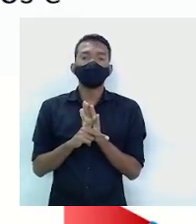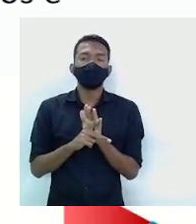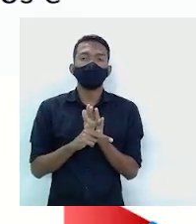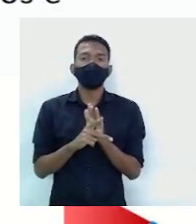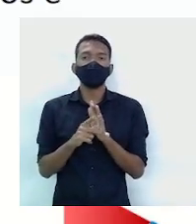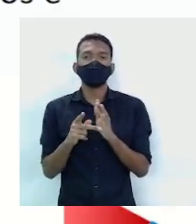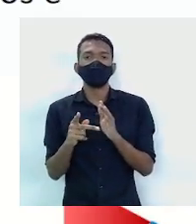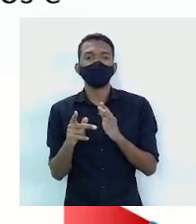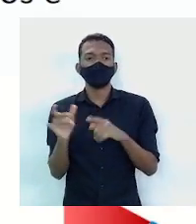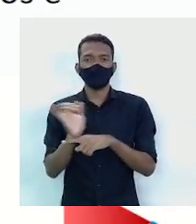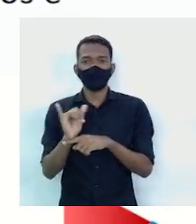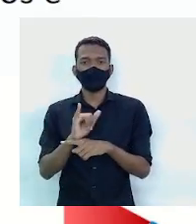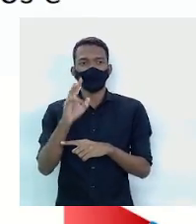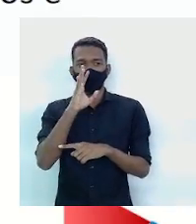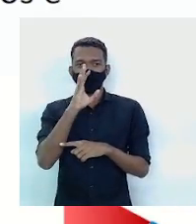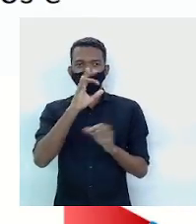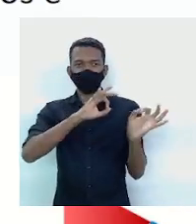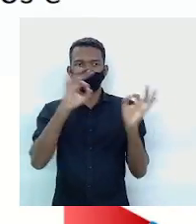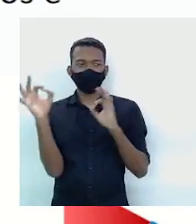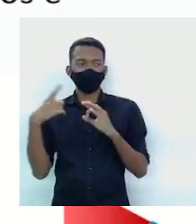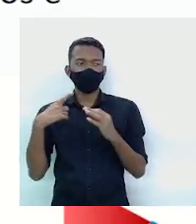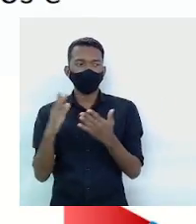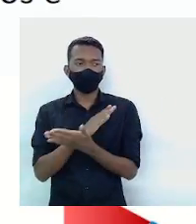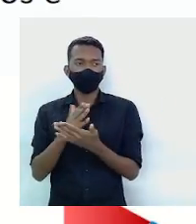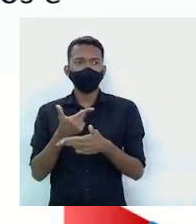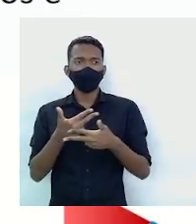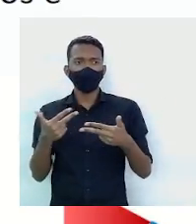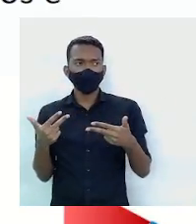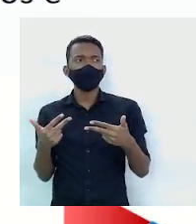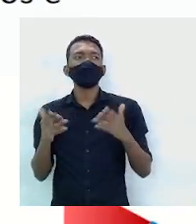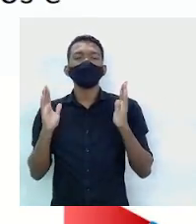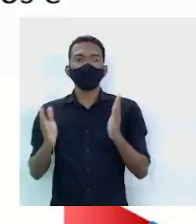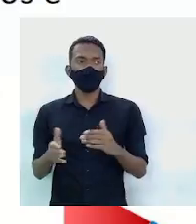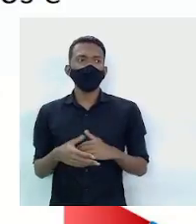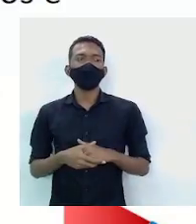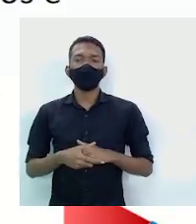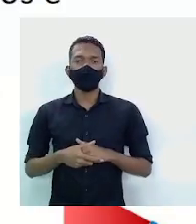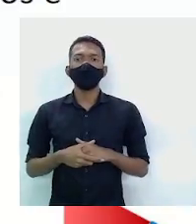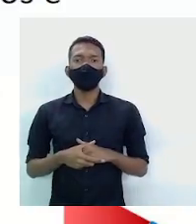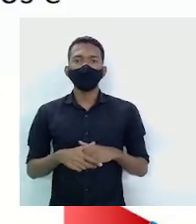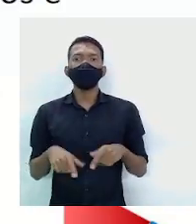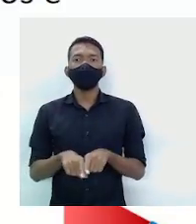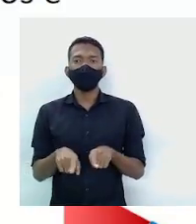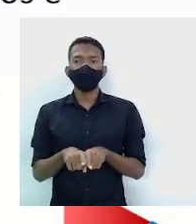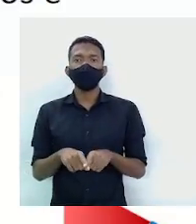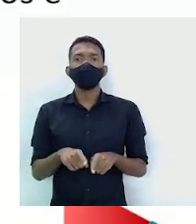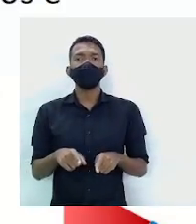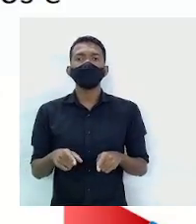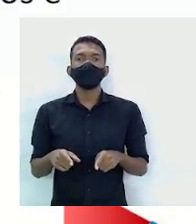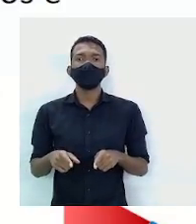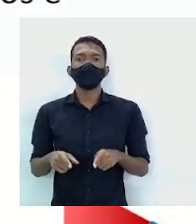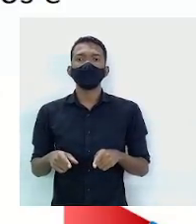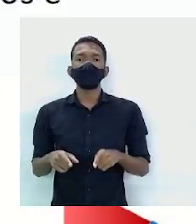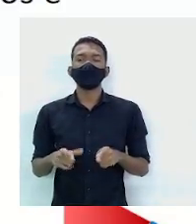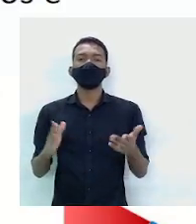alguns produtores de conteúdo fazendo algumas coisas, né, fazendo algumas